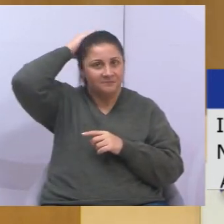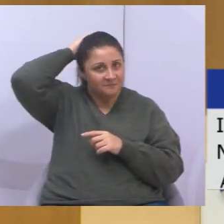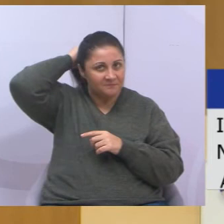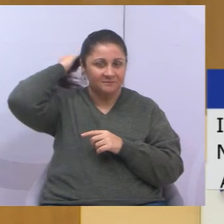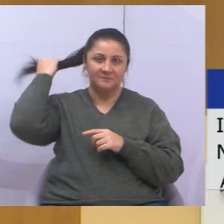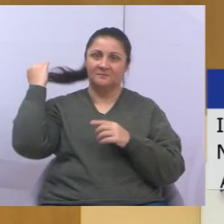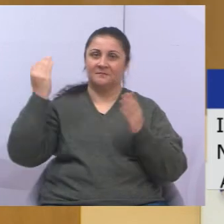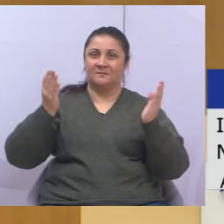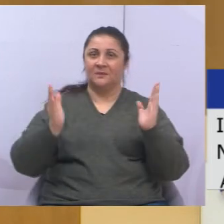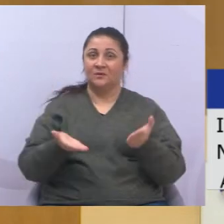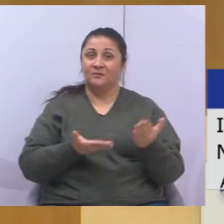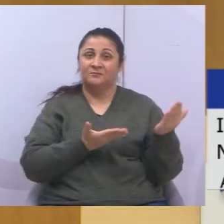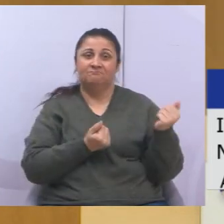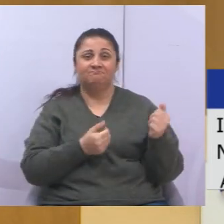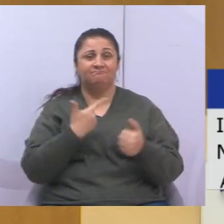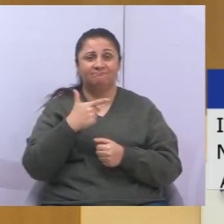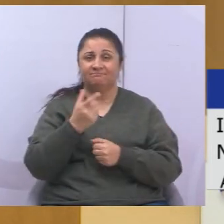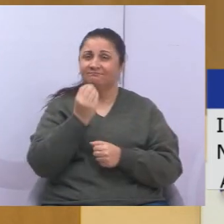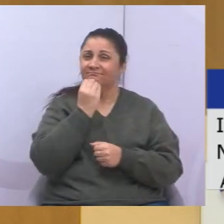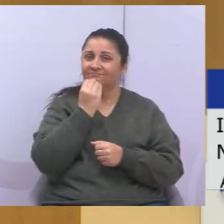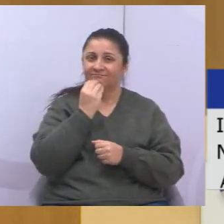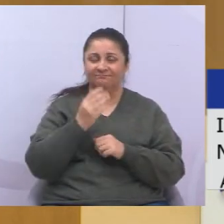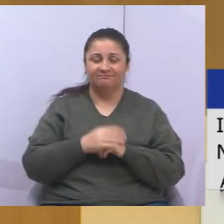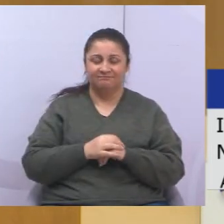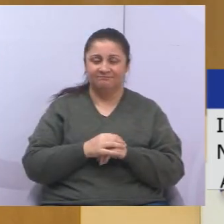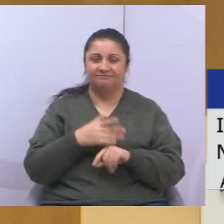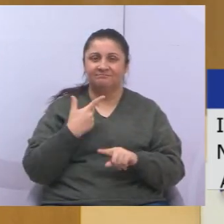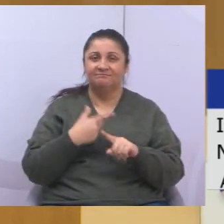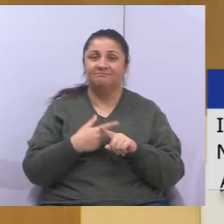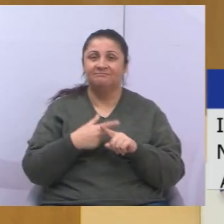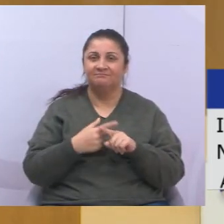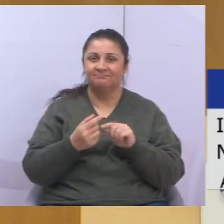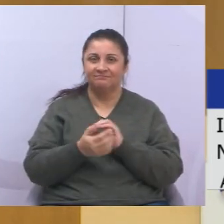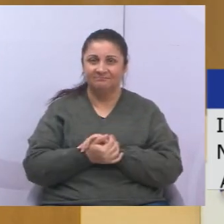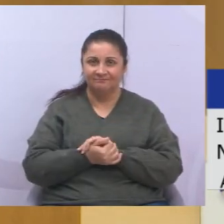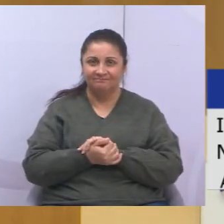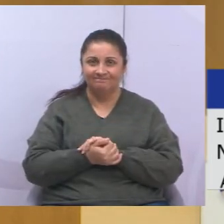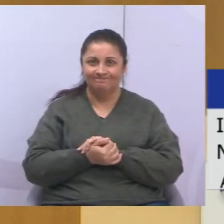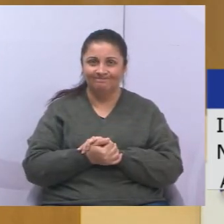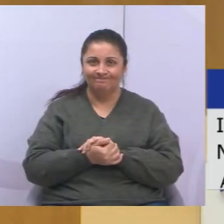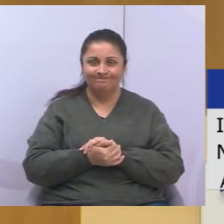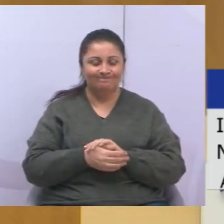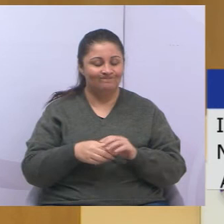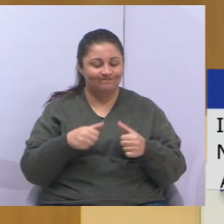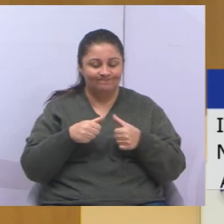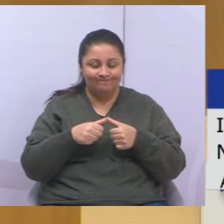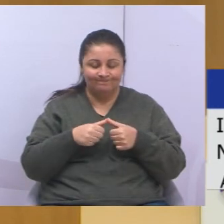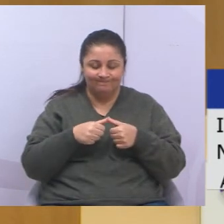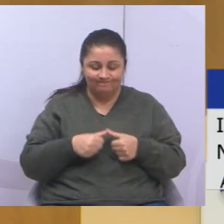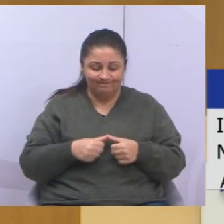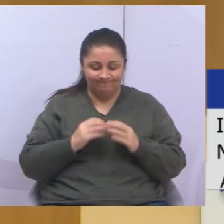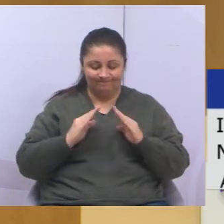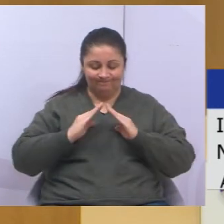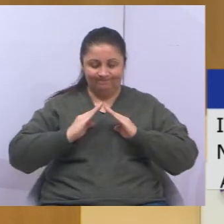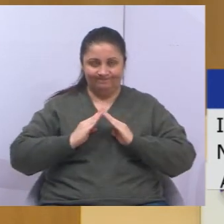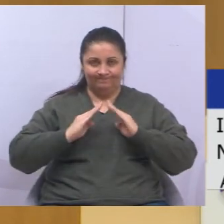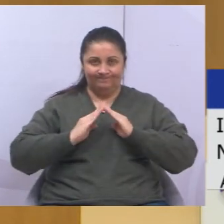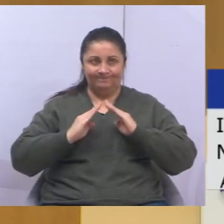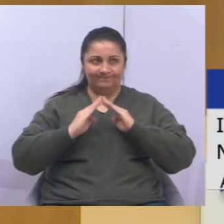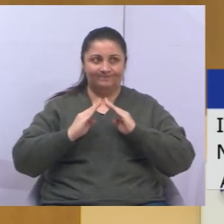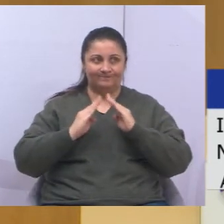nossos jovens não têm a mesma oportunidade. Por quê? Eles estão presos às suas casas, às suas residências.